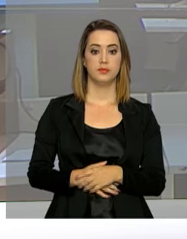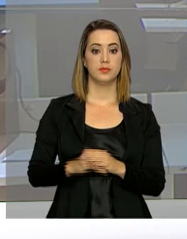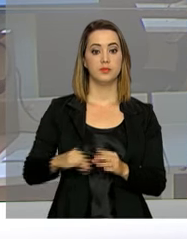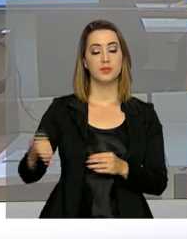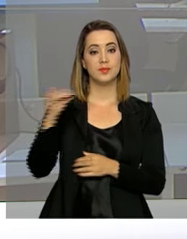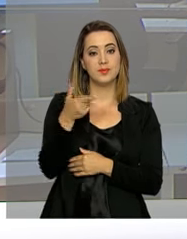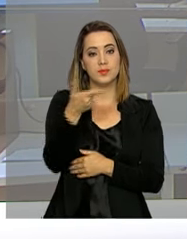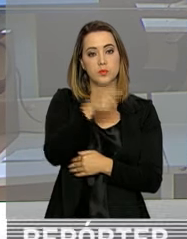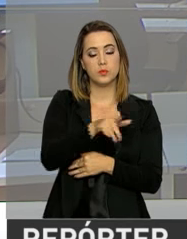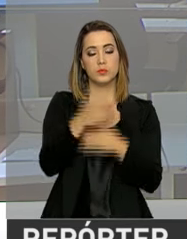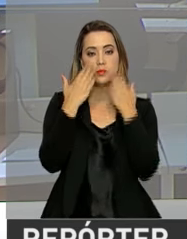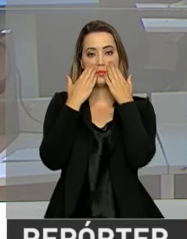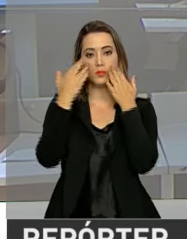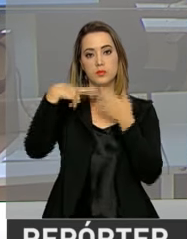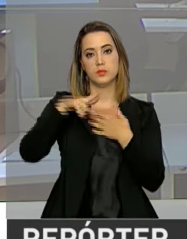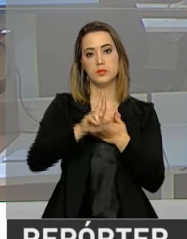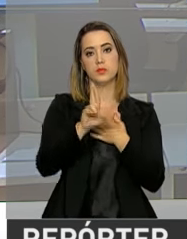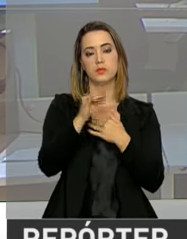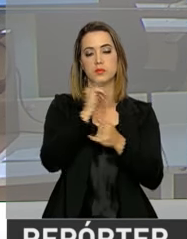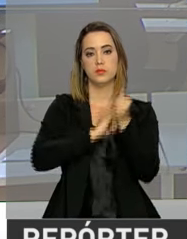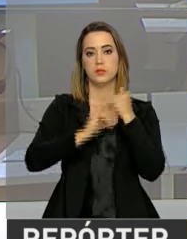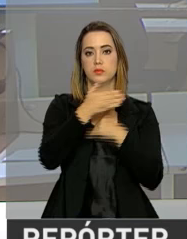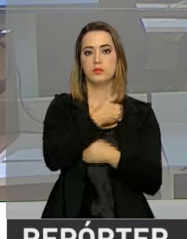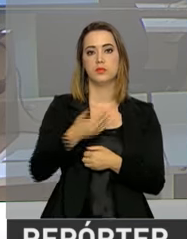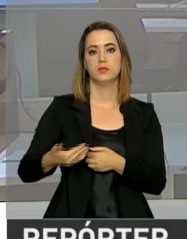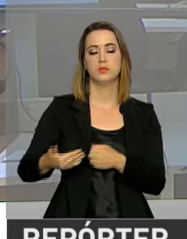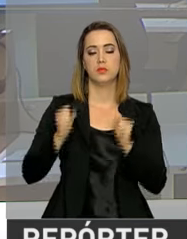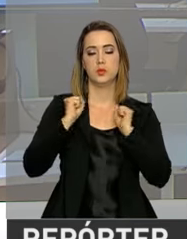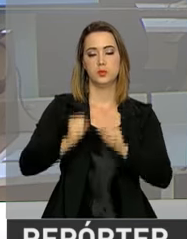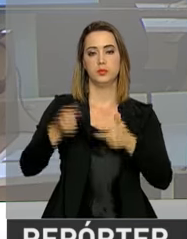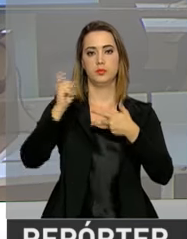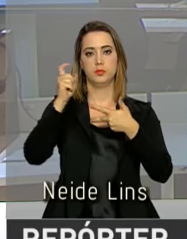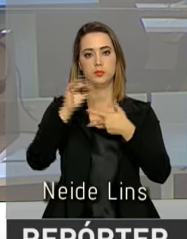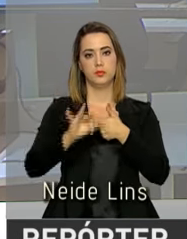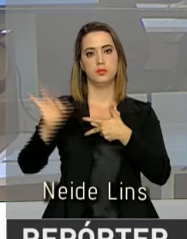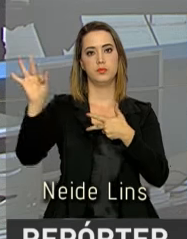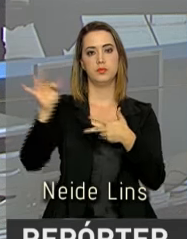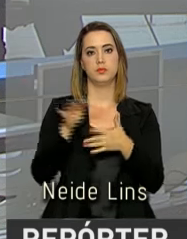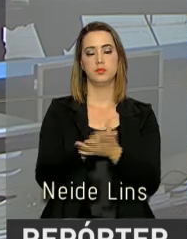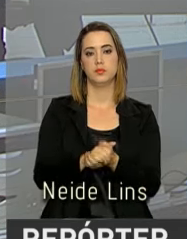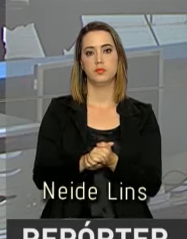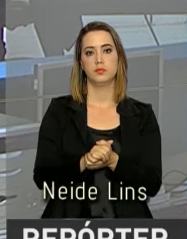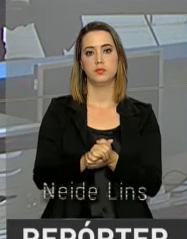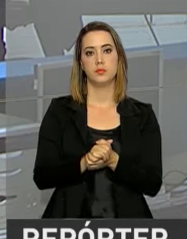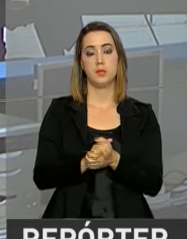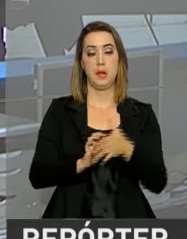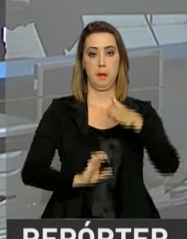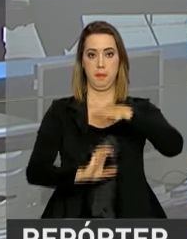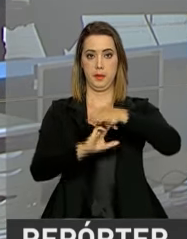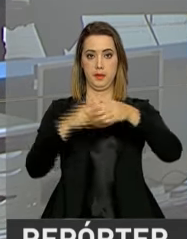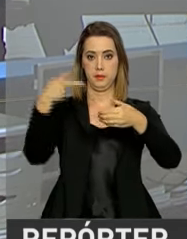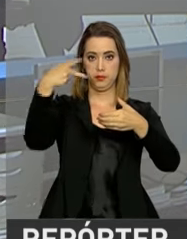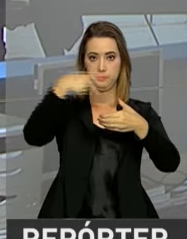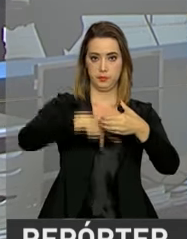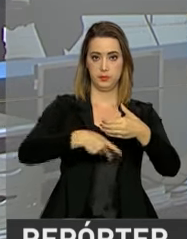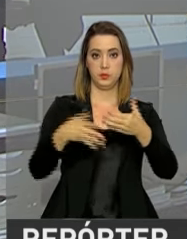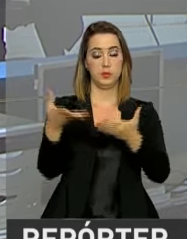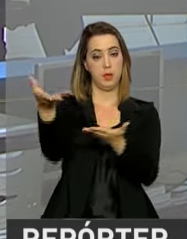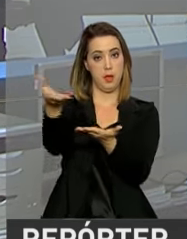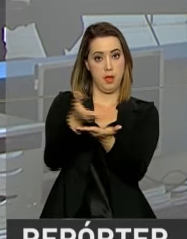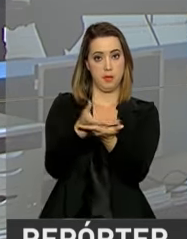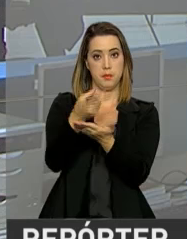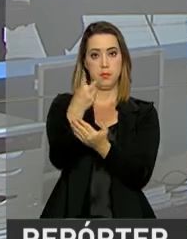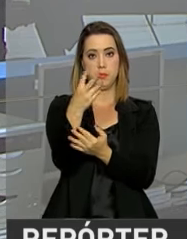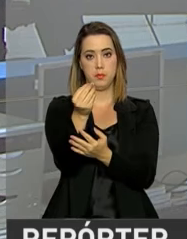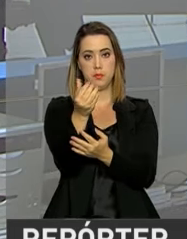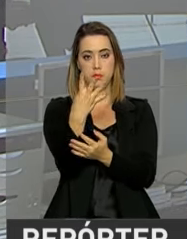Olá, no ar mais uma edição do Repórter NBR e as notícias do Poder Executivo Federal. A Petrobras recebeu 204